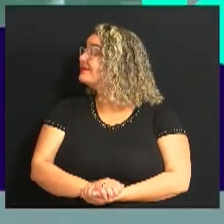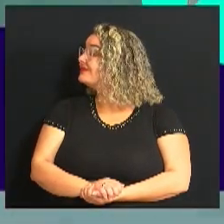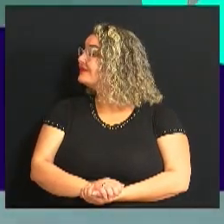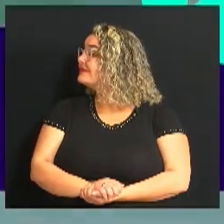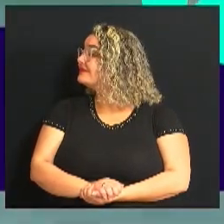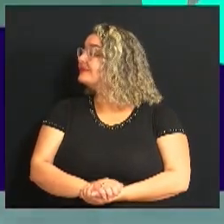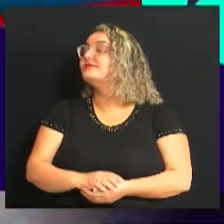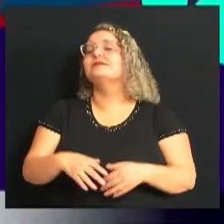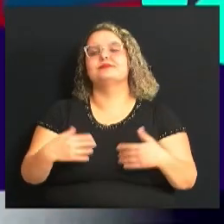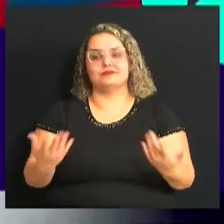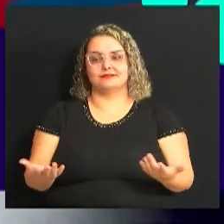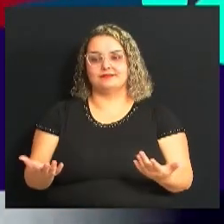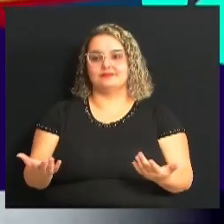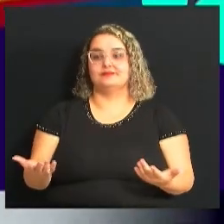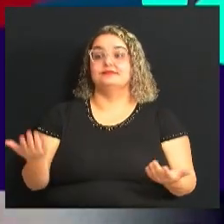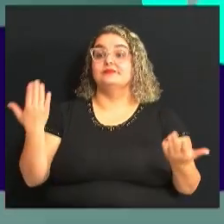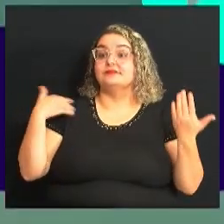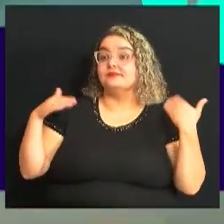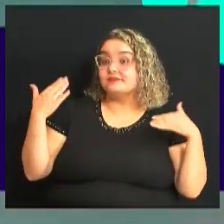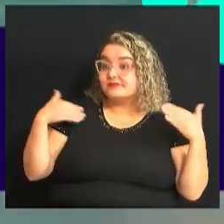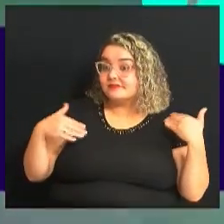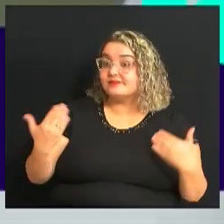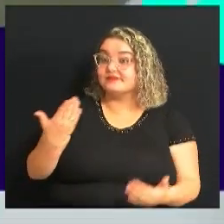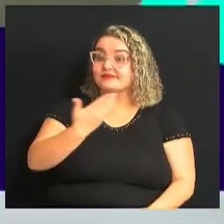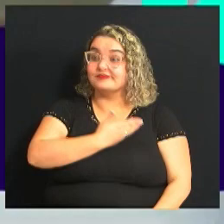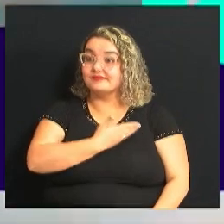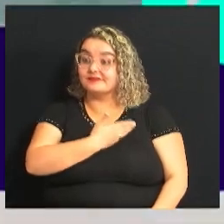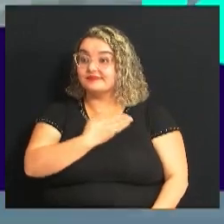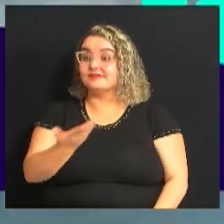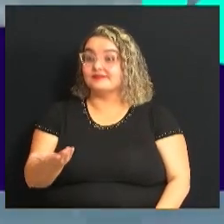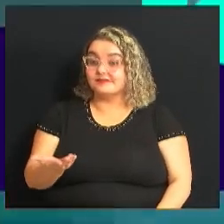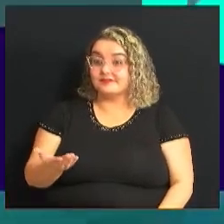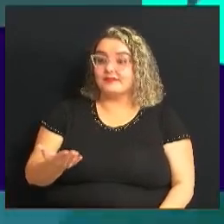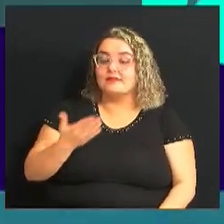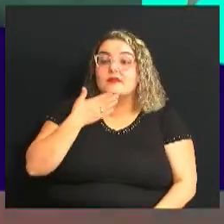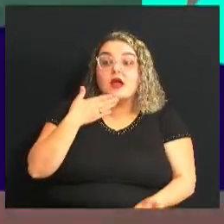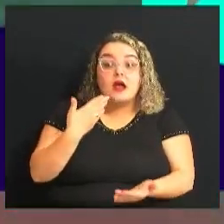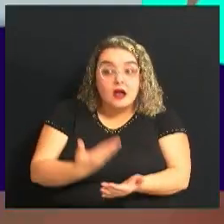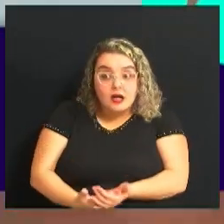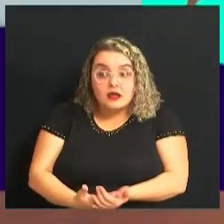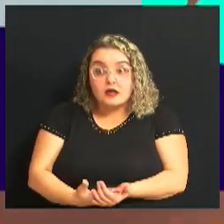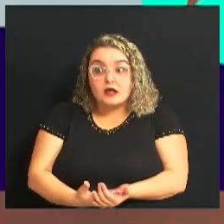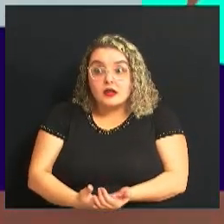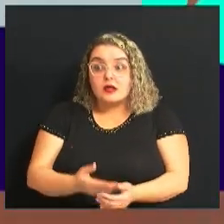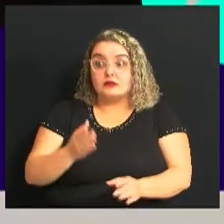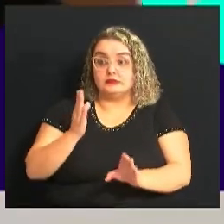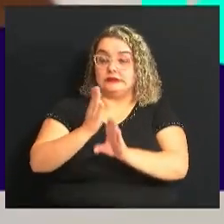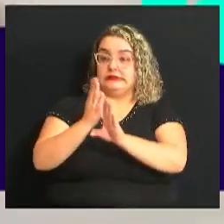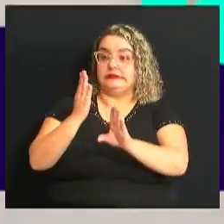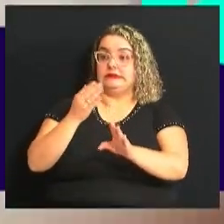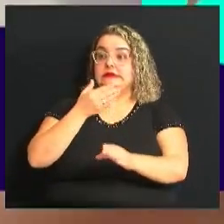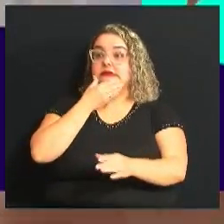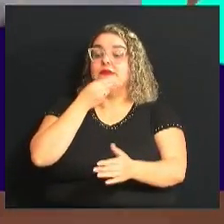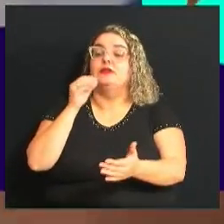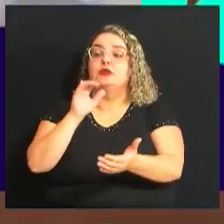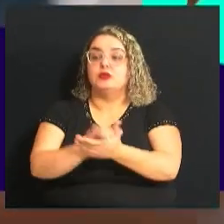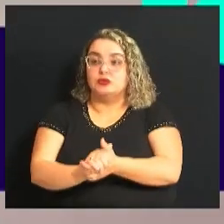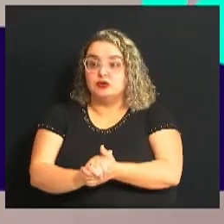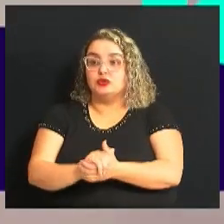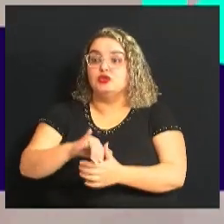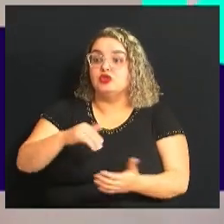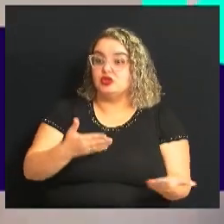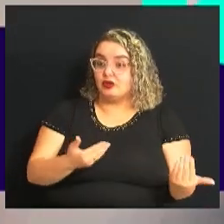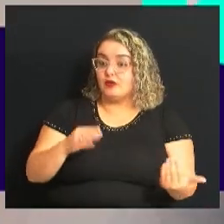A passeio em Bali com a amiga Rain, a jovem Lily surpreende a todos ao decidir se casar com um jovem balinês.